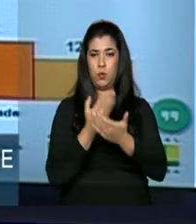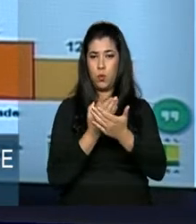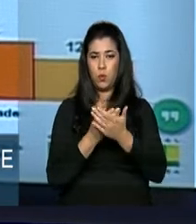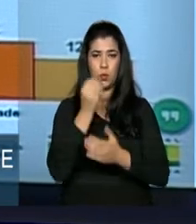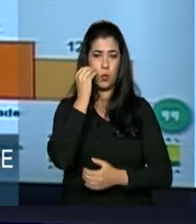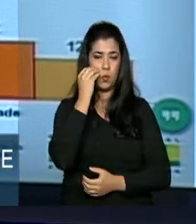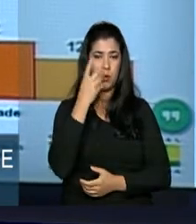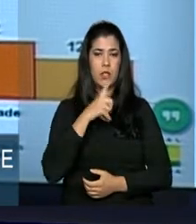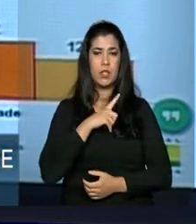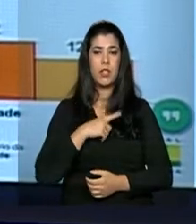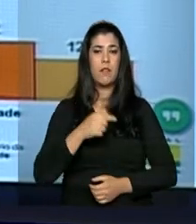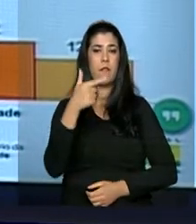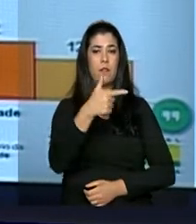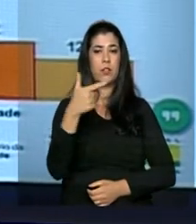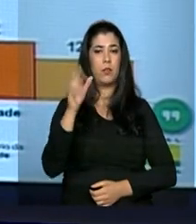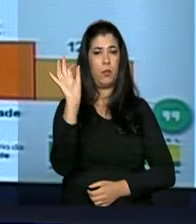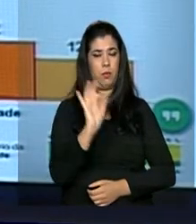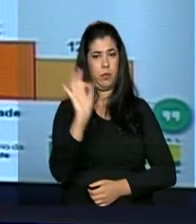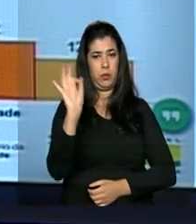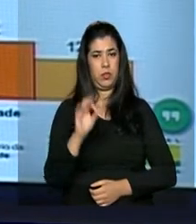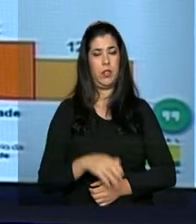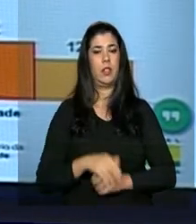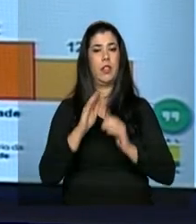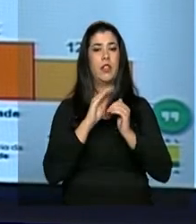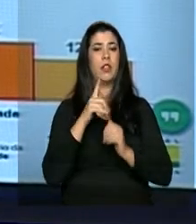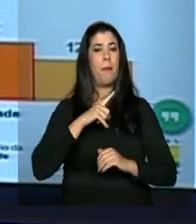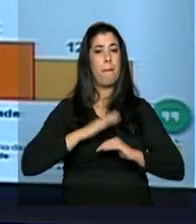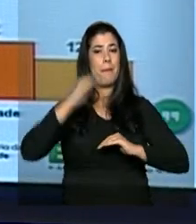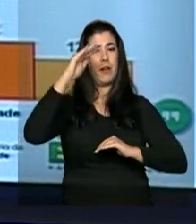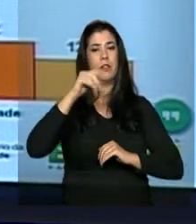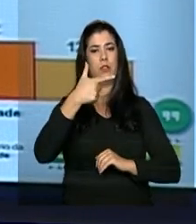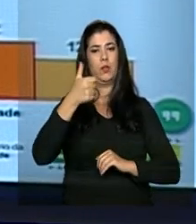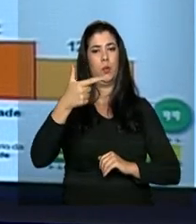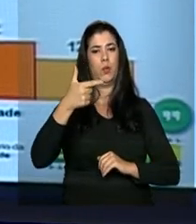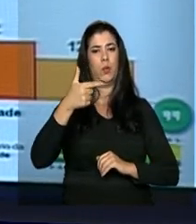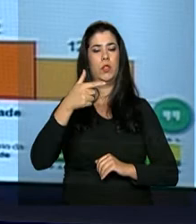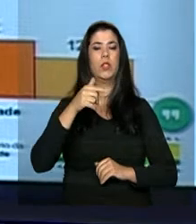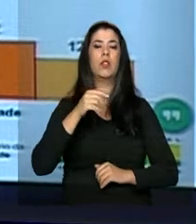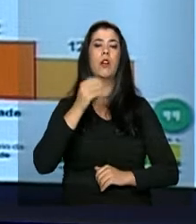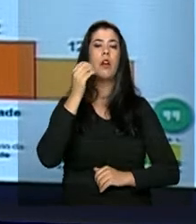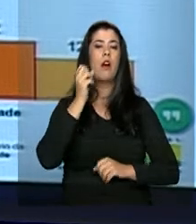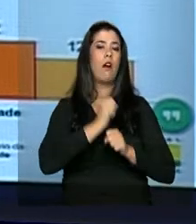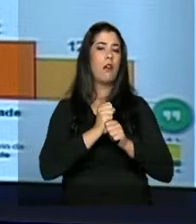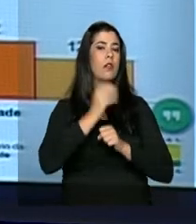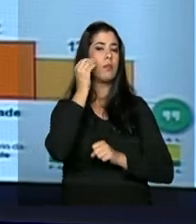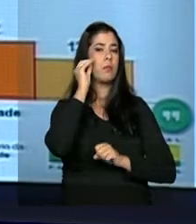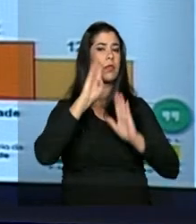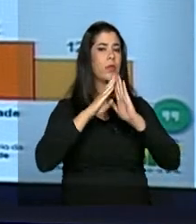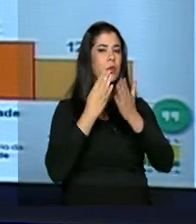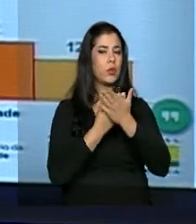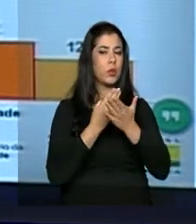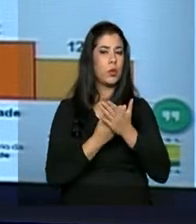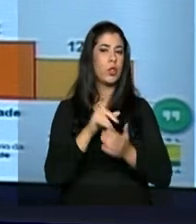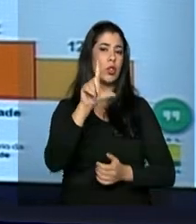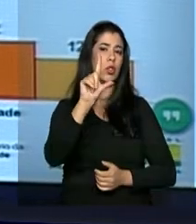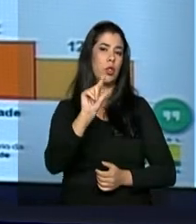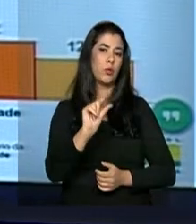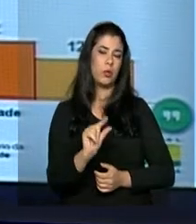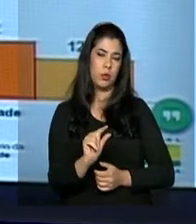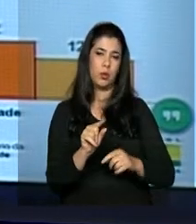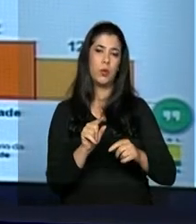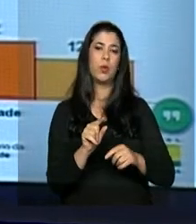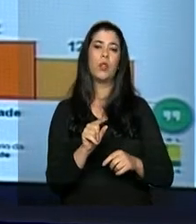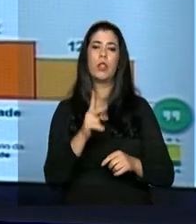fundamental, 22%, 12 anos mais, isso cai para 12,3%. Então, entendendo